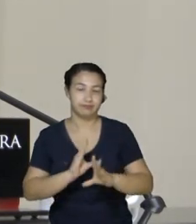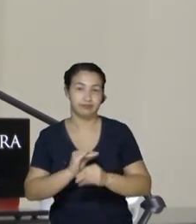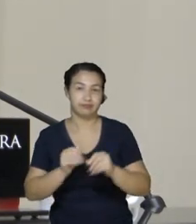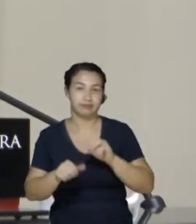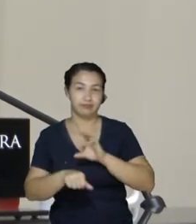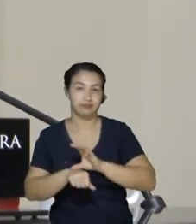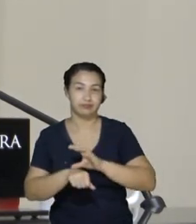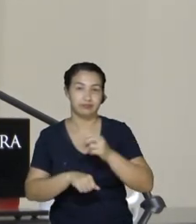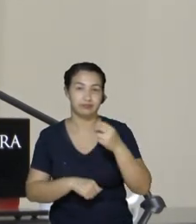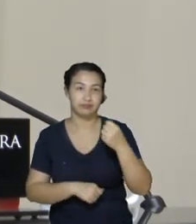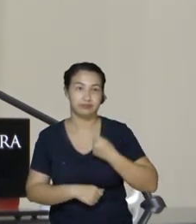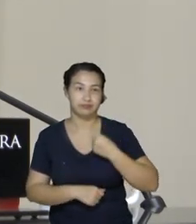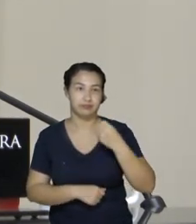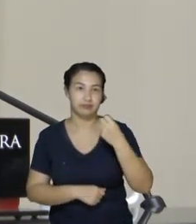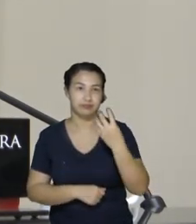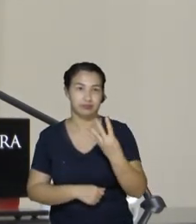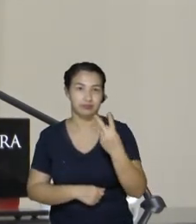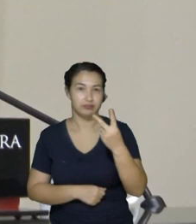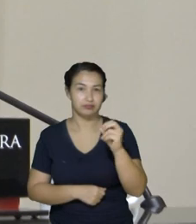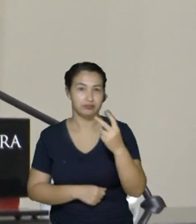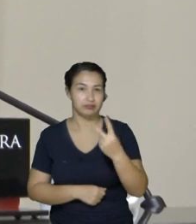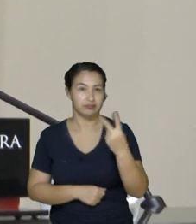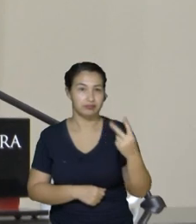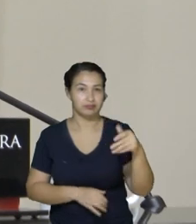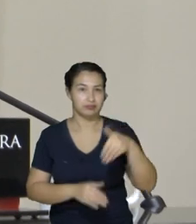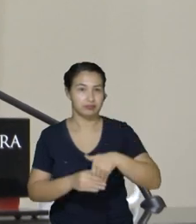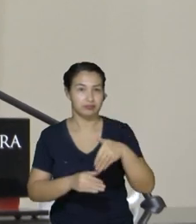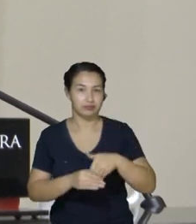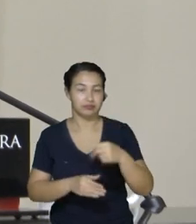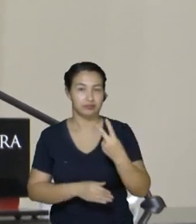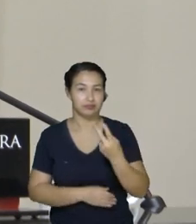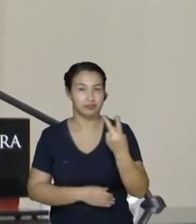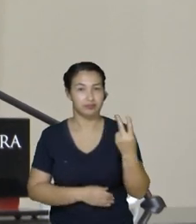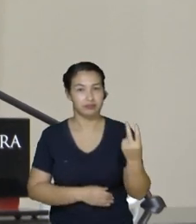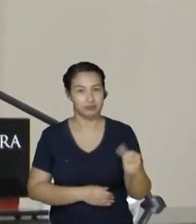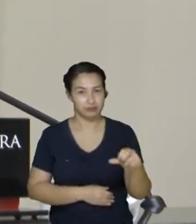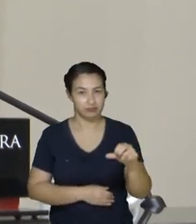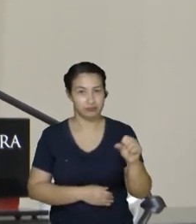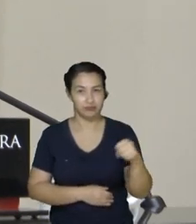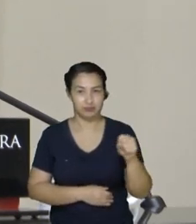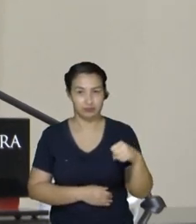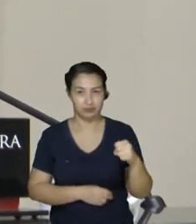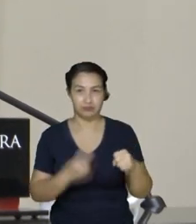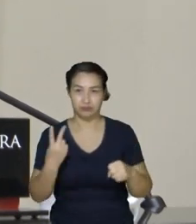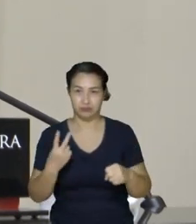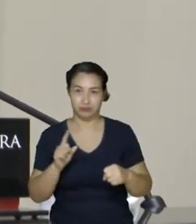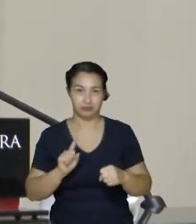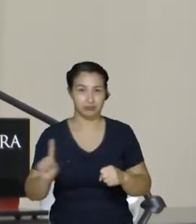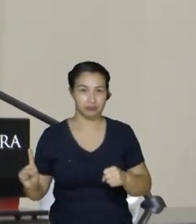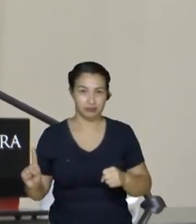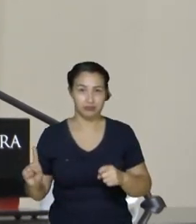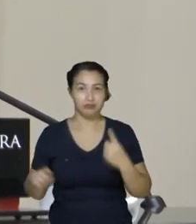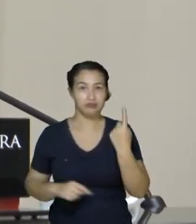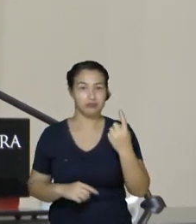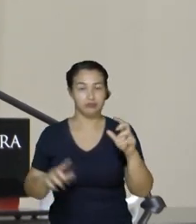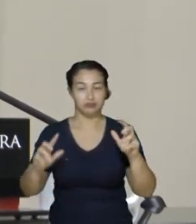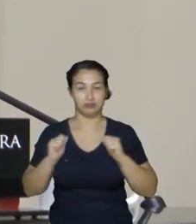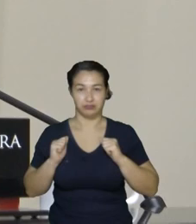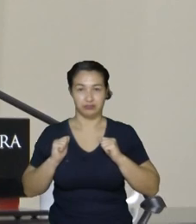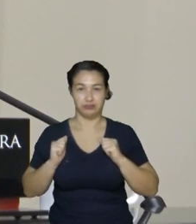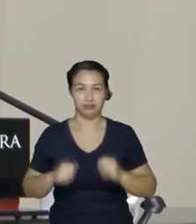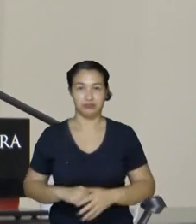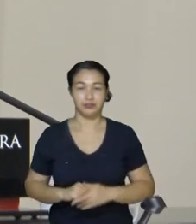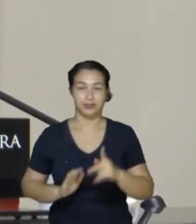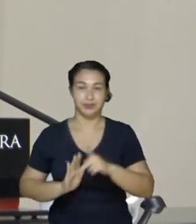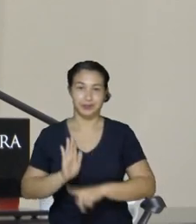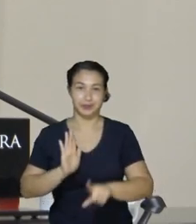número 4/2022, com a seguinte votação: 29 votos sim, 2 votos não e uma abstenção. O